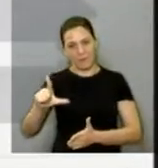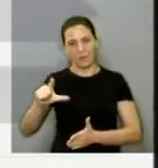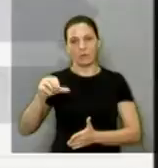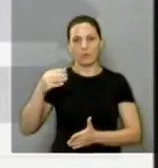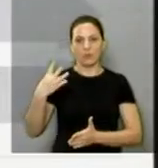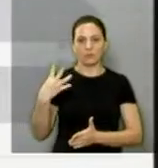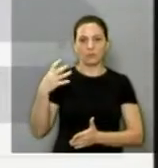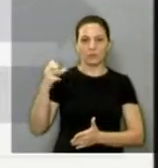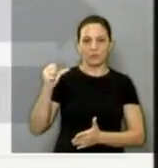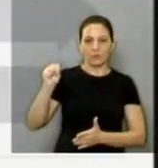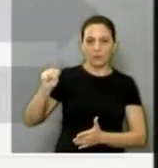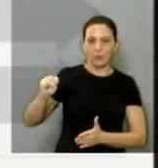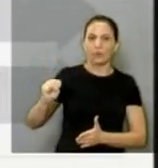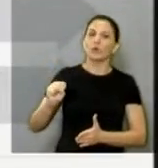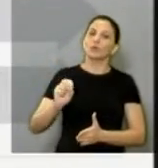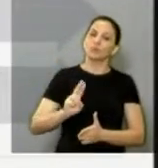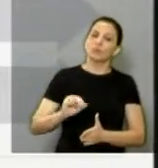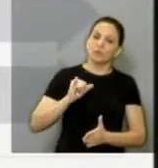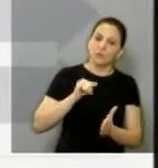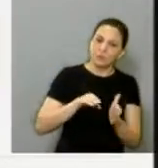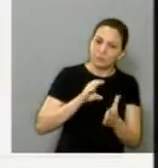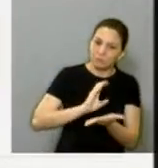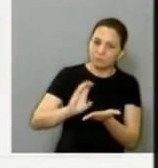investimento R$ 4.005.000, pode seguir.